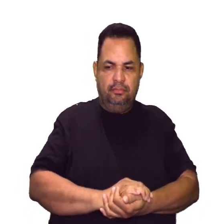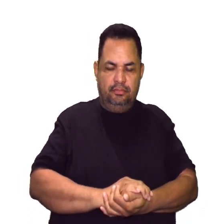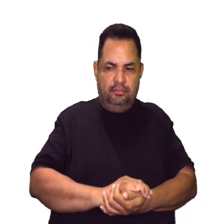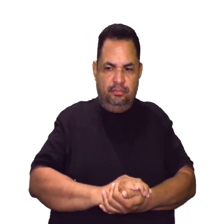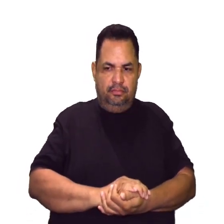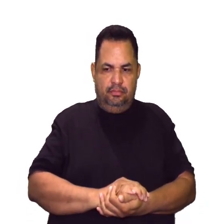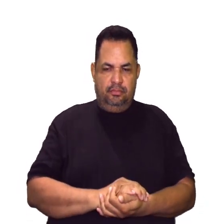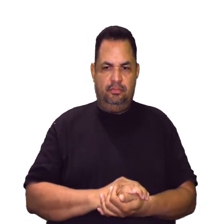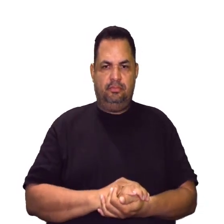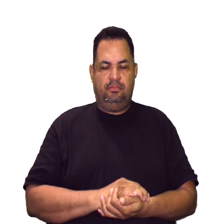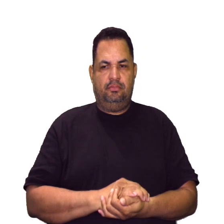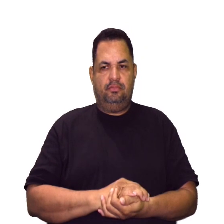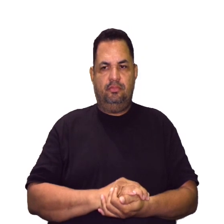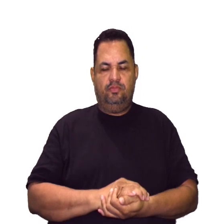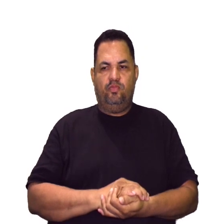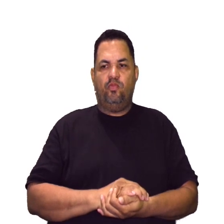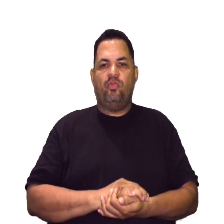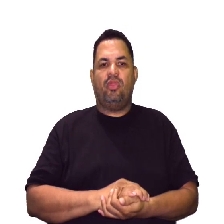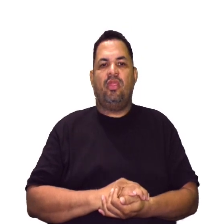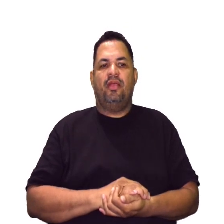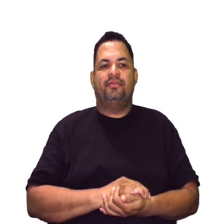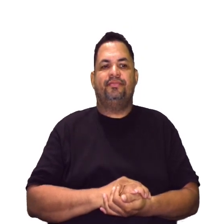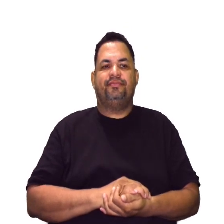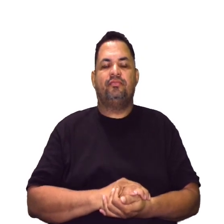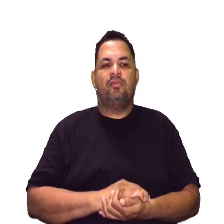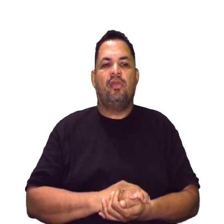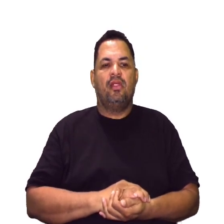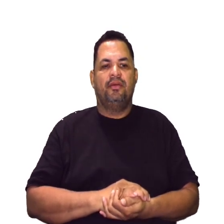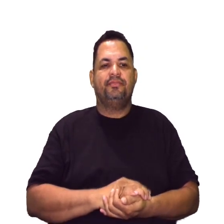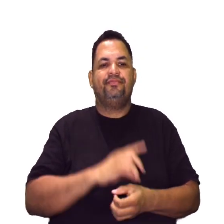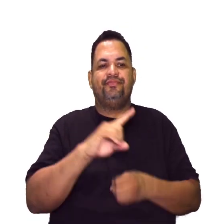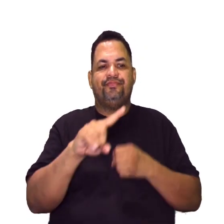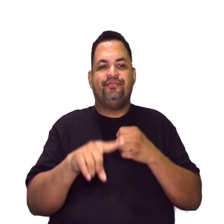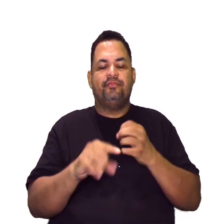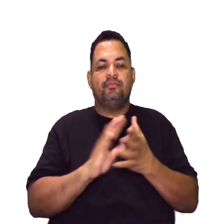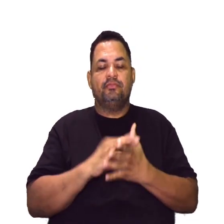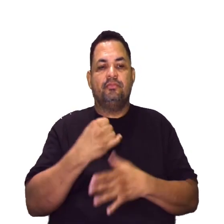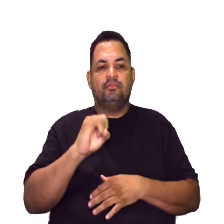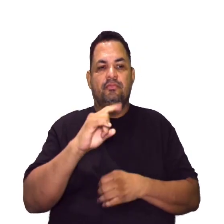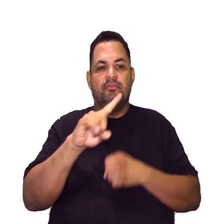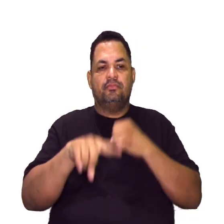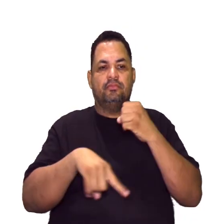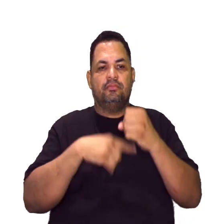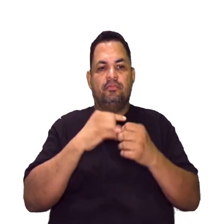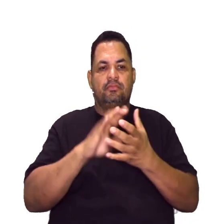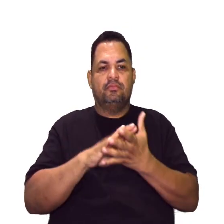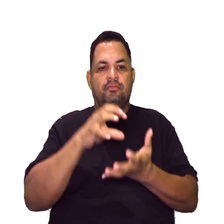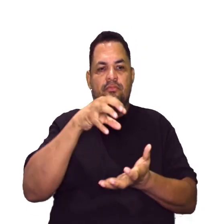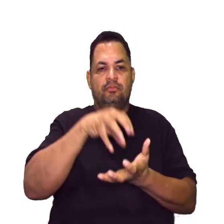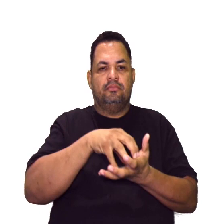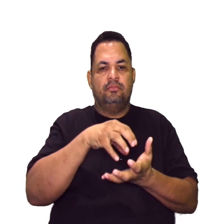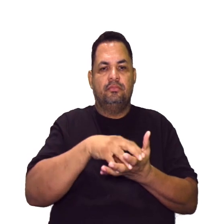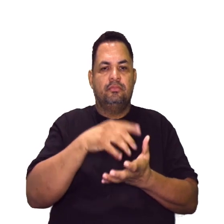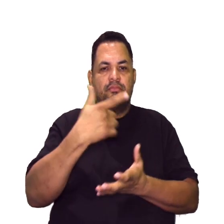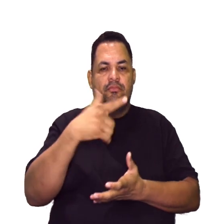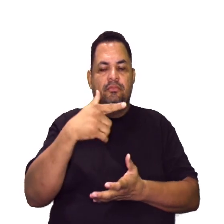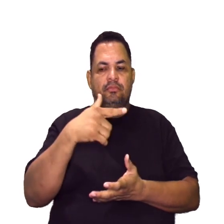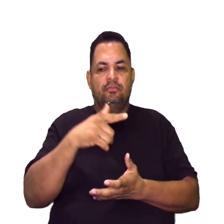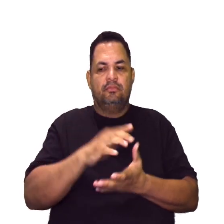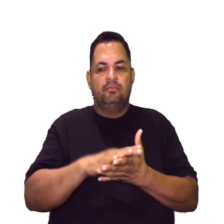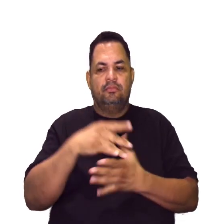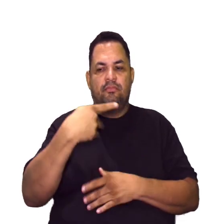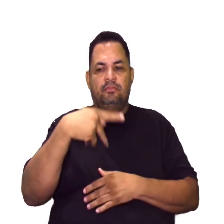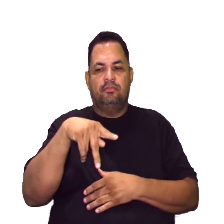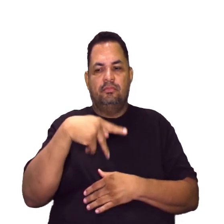então piramidal ou em forma de pirâmide. Se o átomo central não